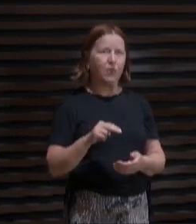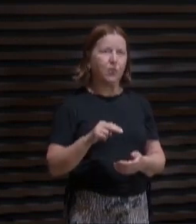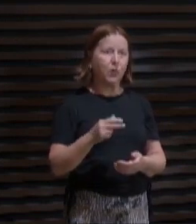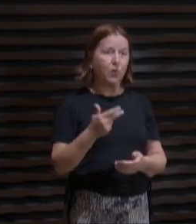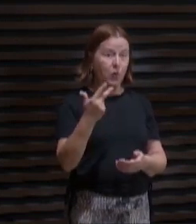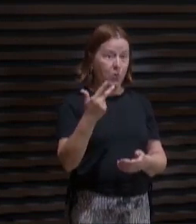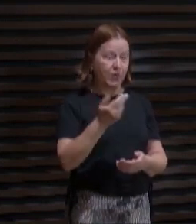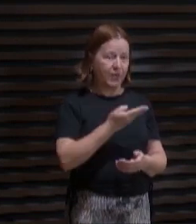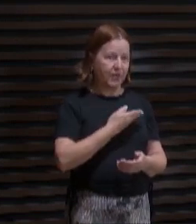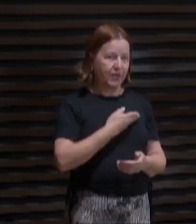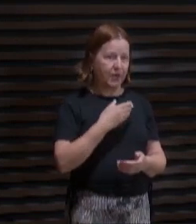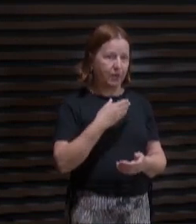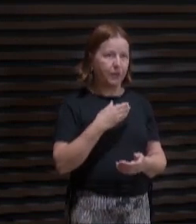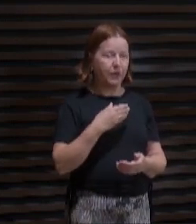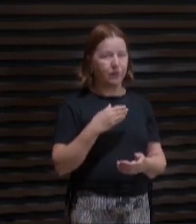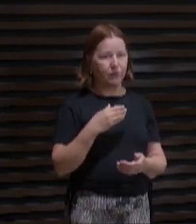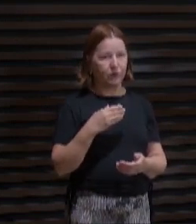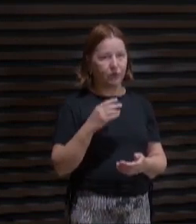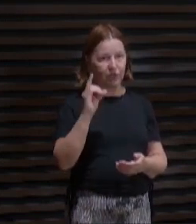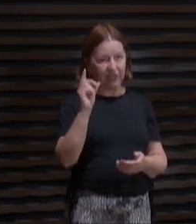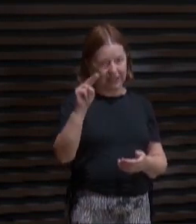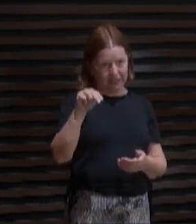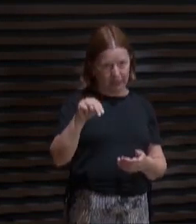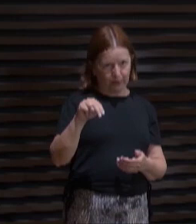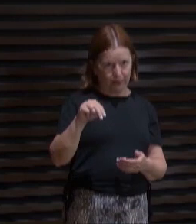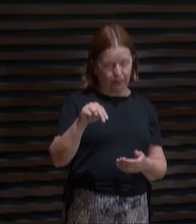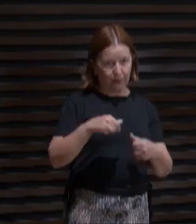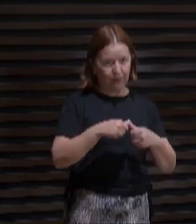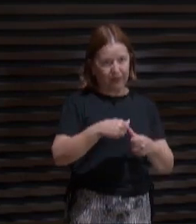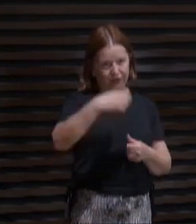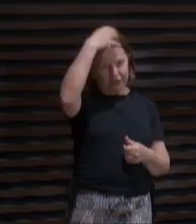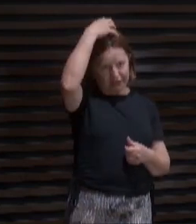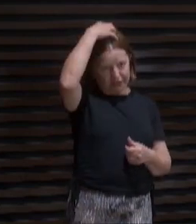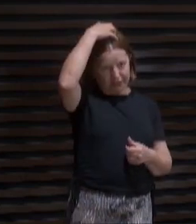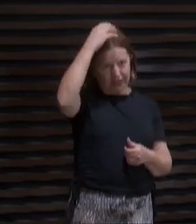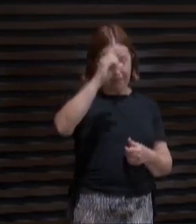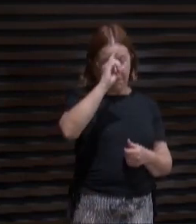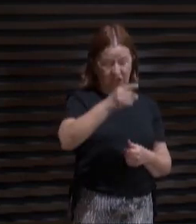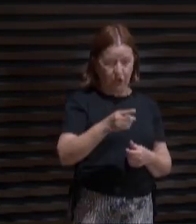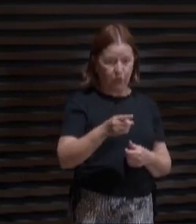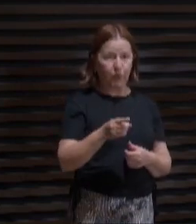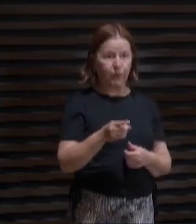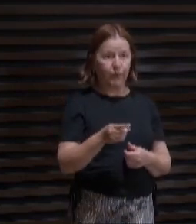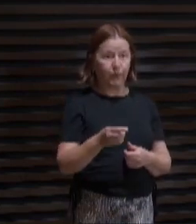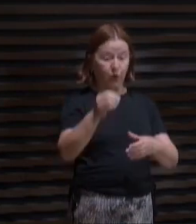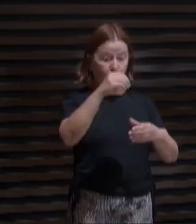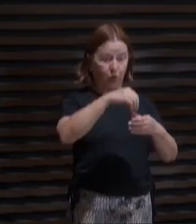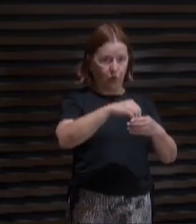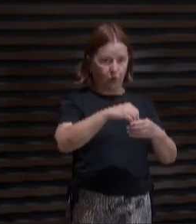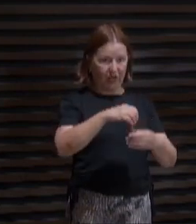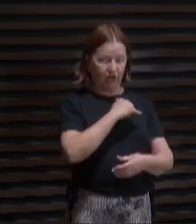de Nabucodonosor, Domiciano teria mandado colocar João dentro